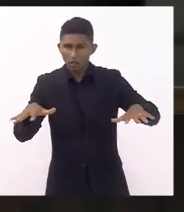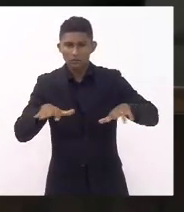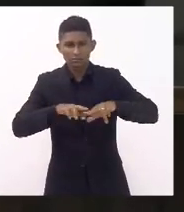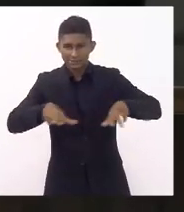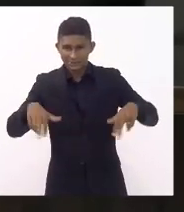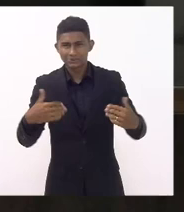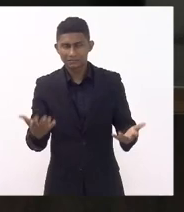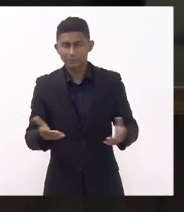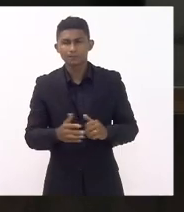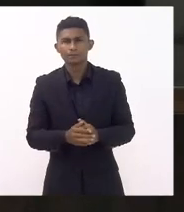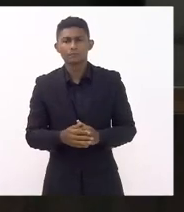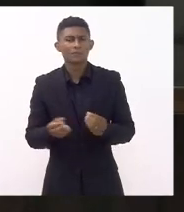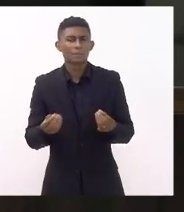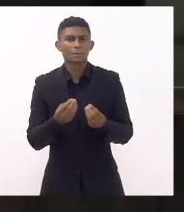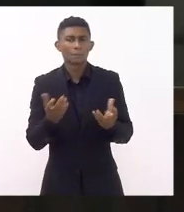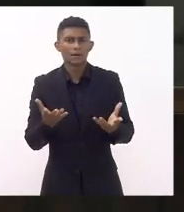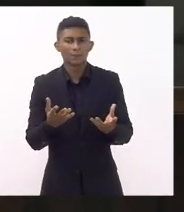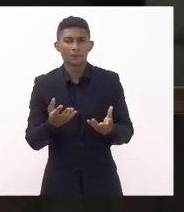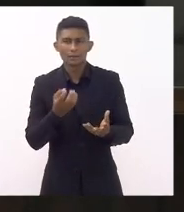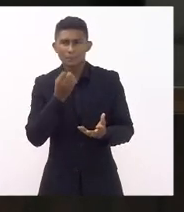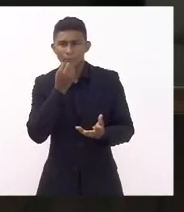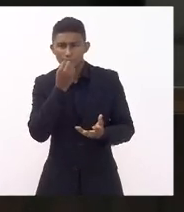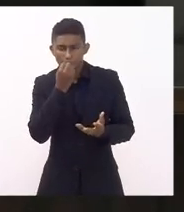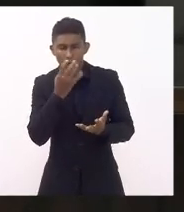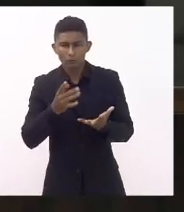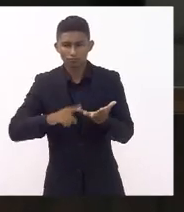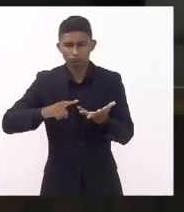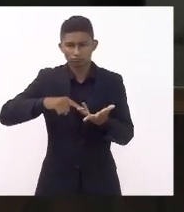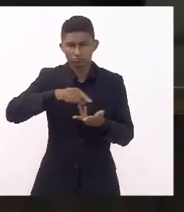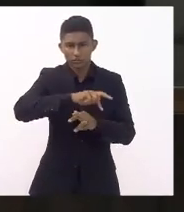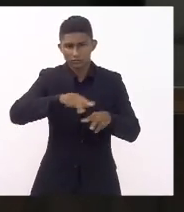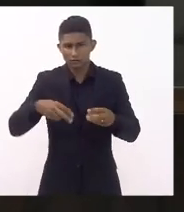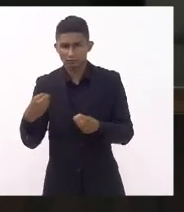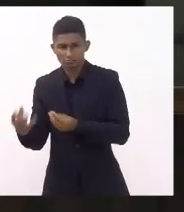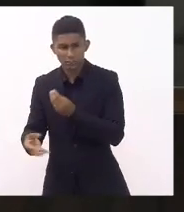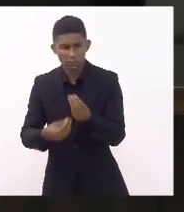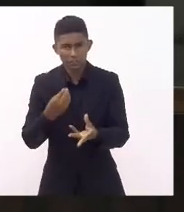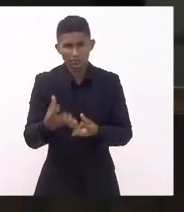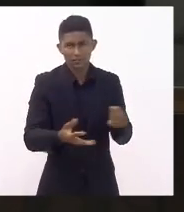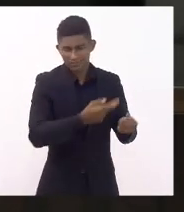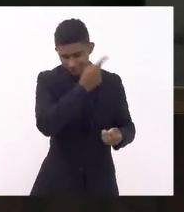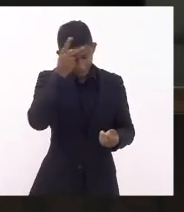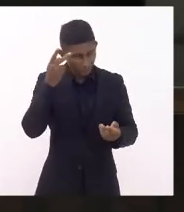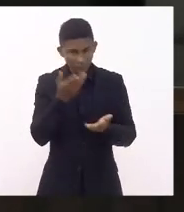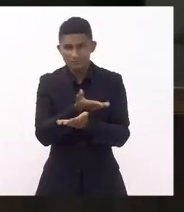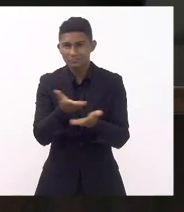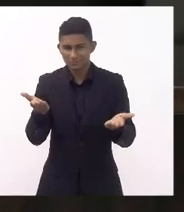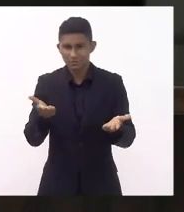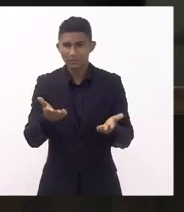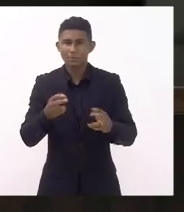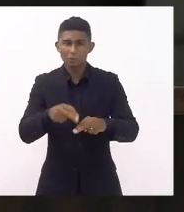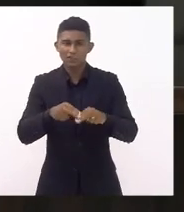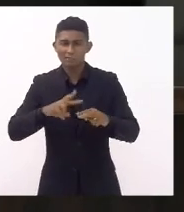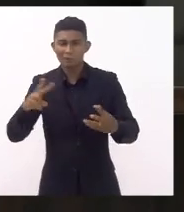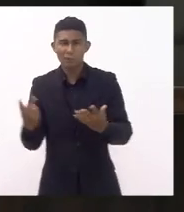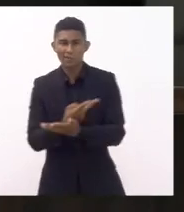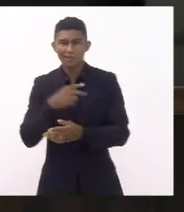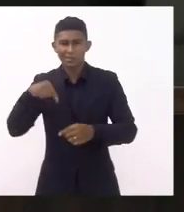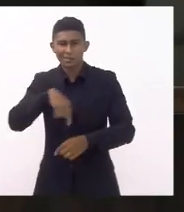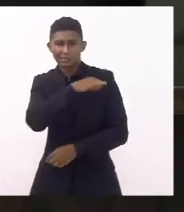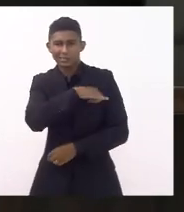para estender o benefício aos pequenos órfãos da Covid-19 e dos desastres naturais ocorridos no Estado do Rio de